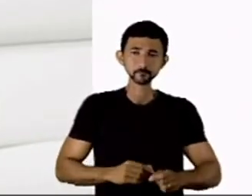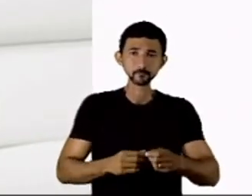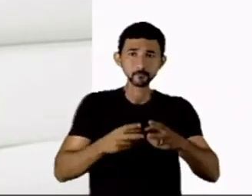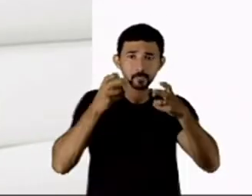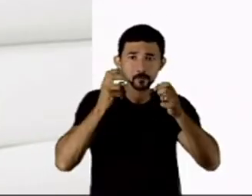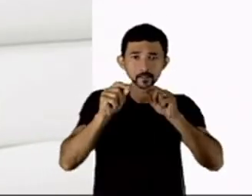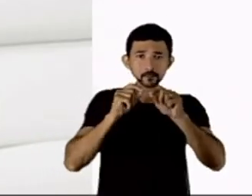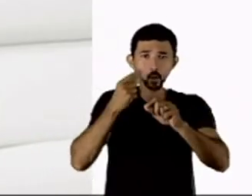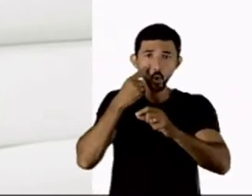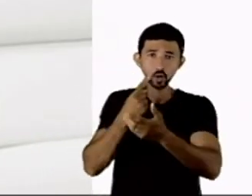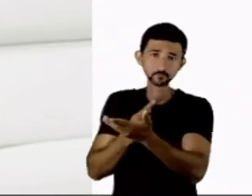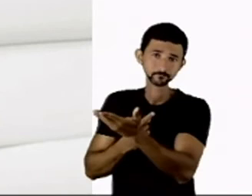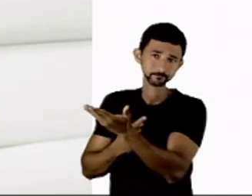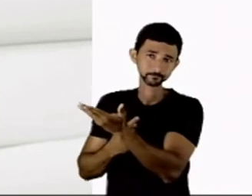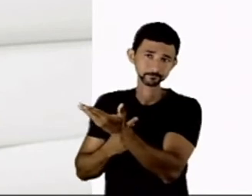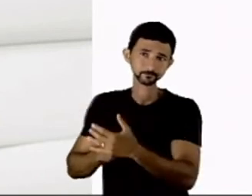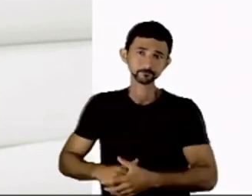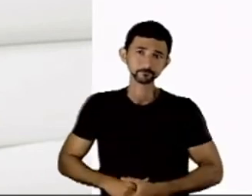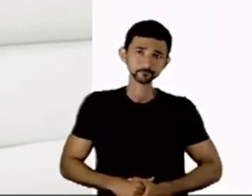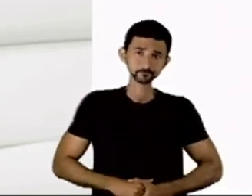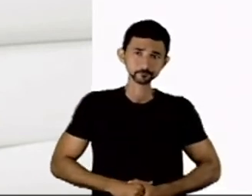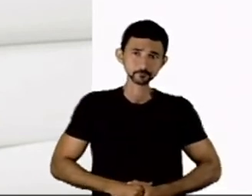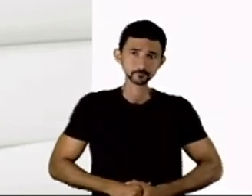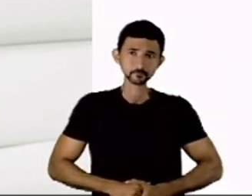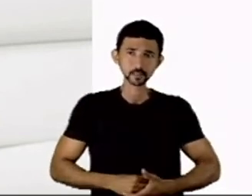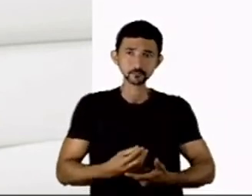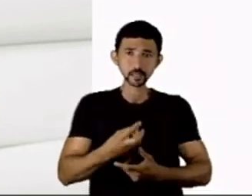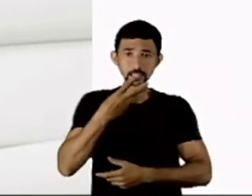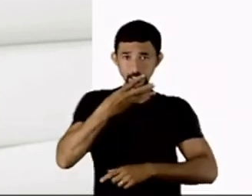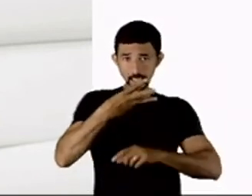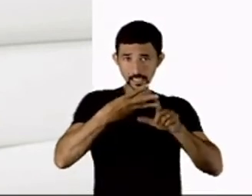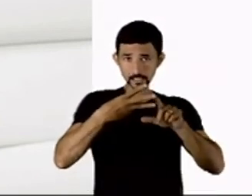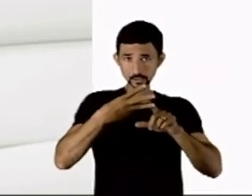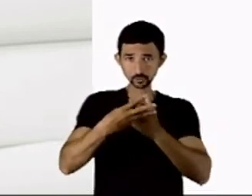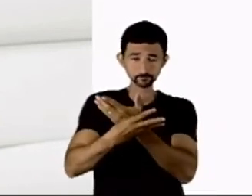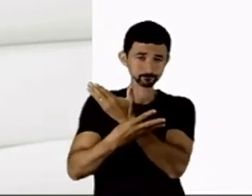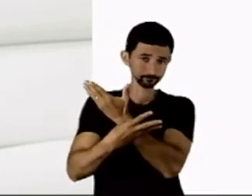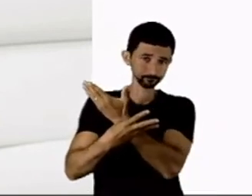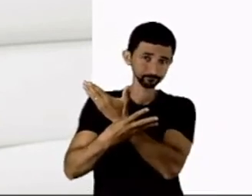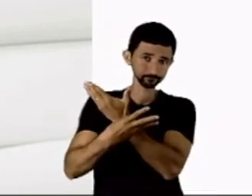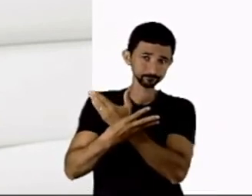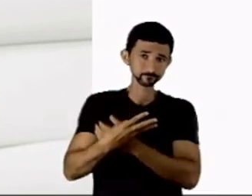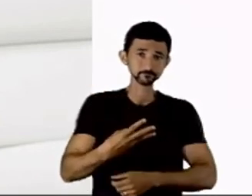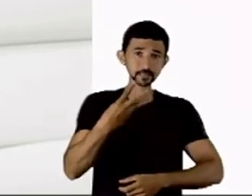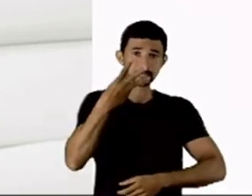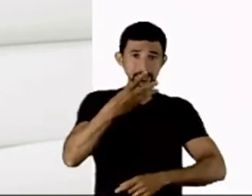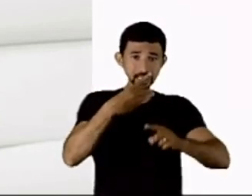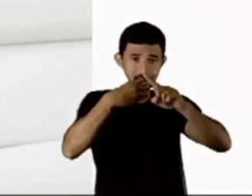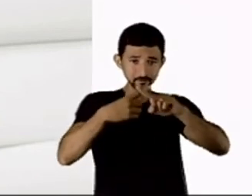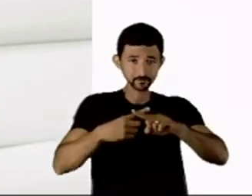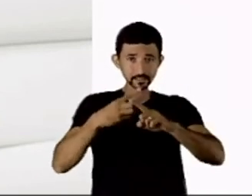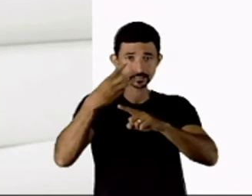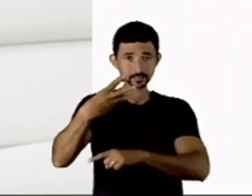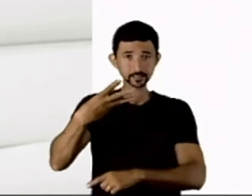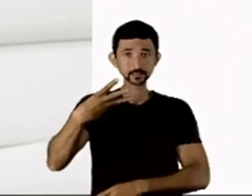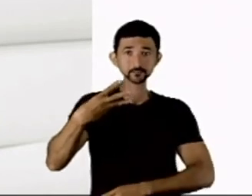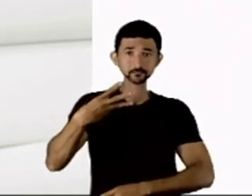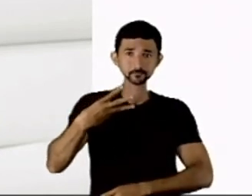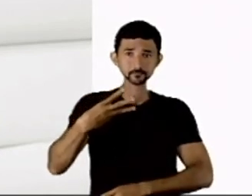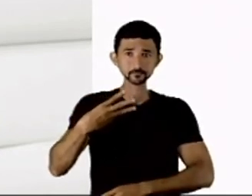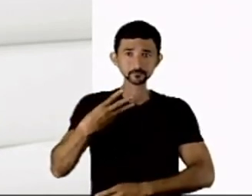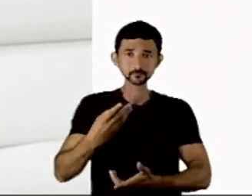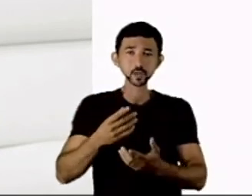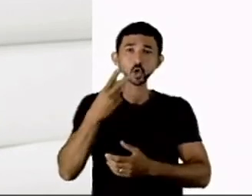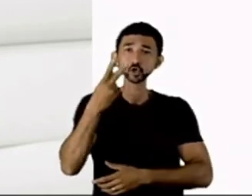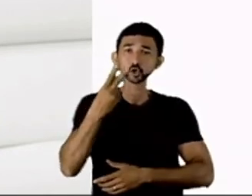vai observar, olha. Se tem como base o número 3 aqui, olha. É o 3 que se multiplica. E eu